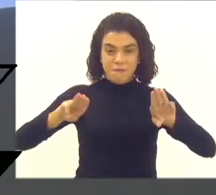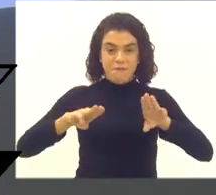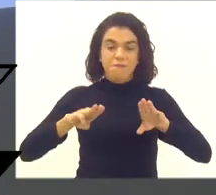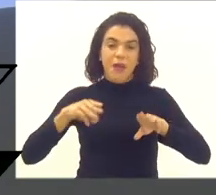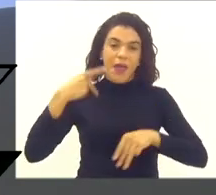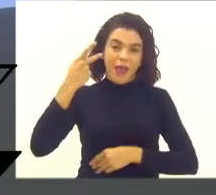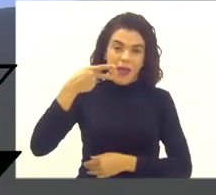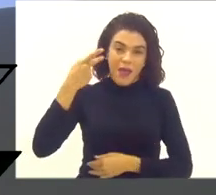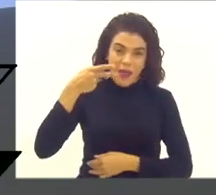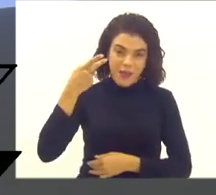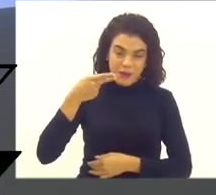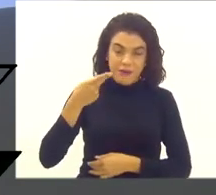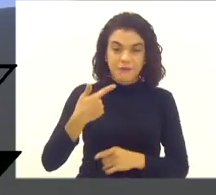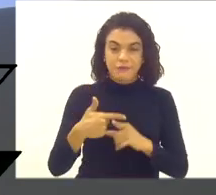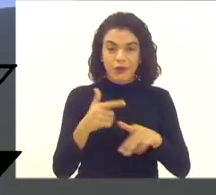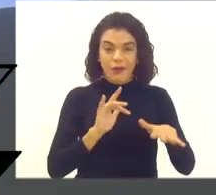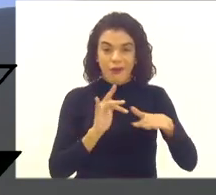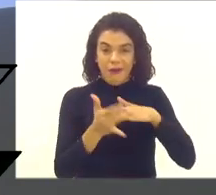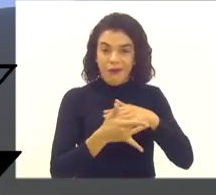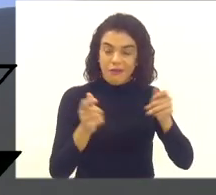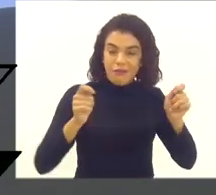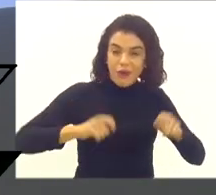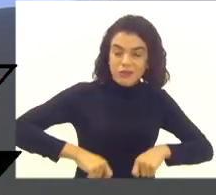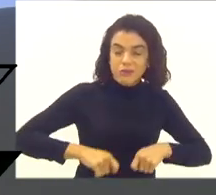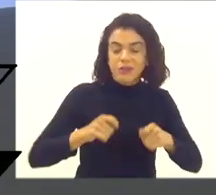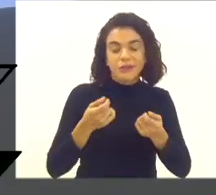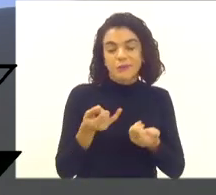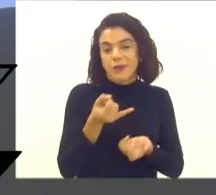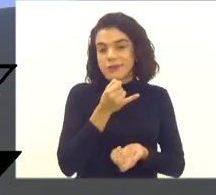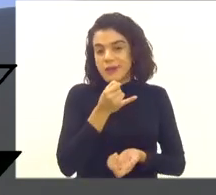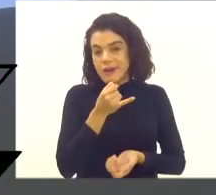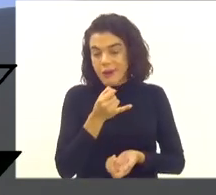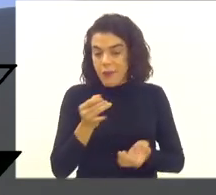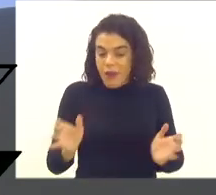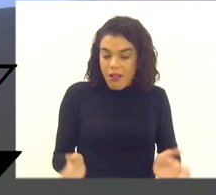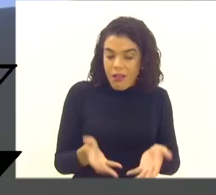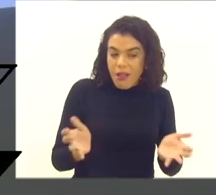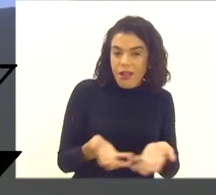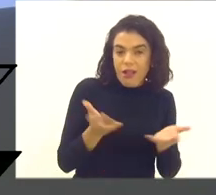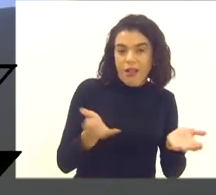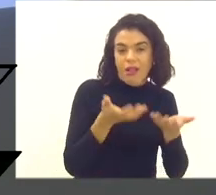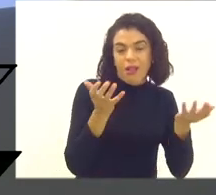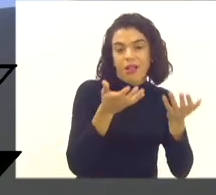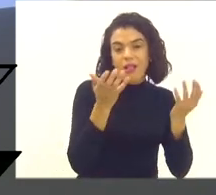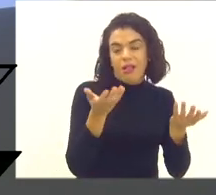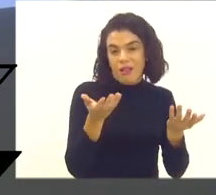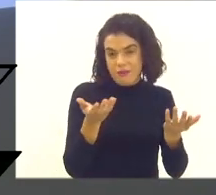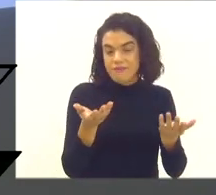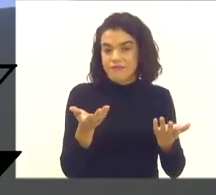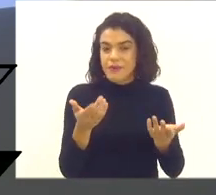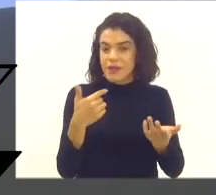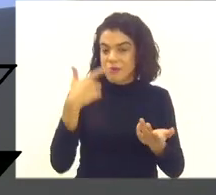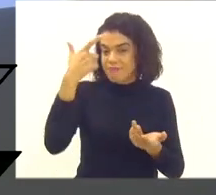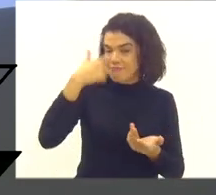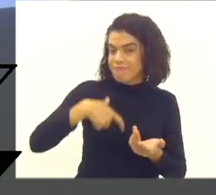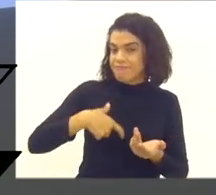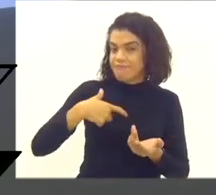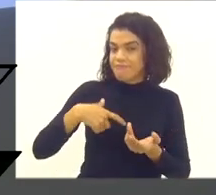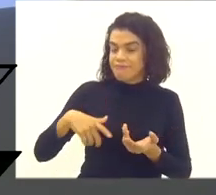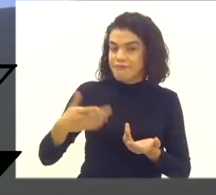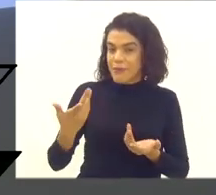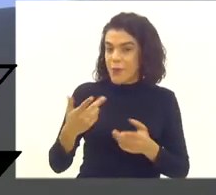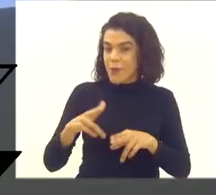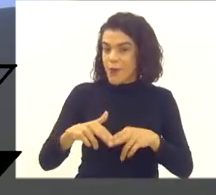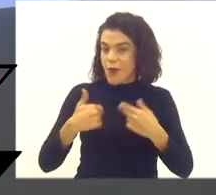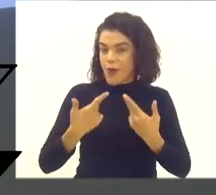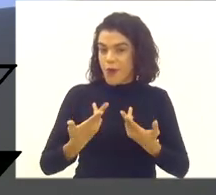engajamento que as redes possibilitam e o incentivo né que que você acaba tendo aí dessa